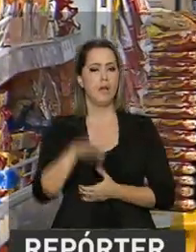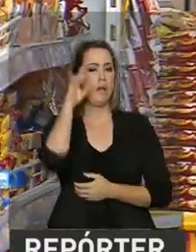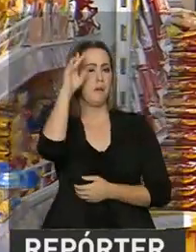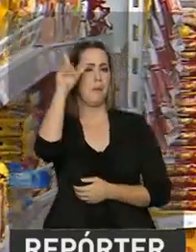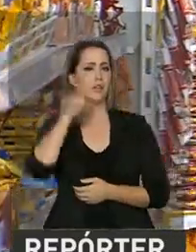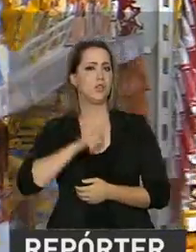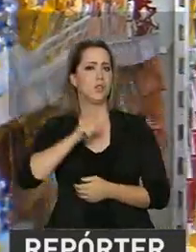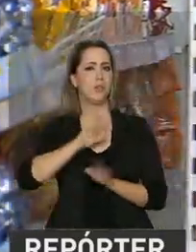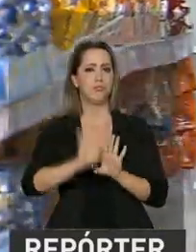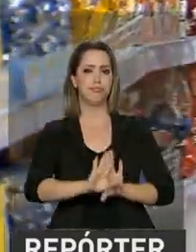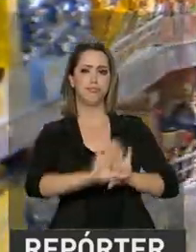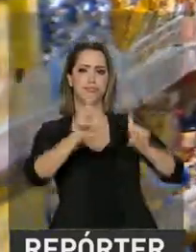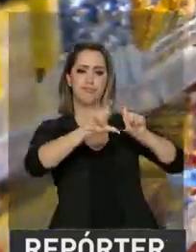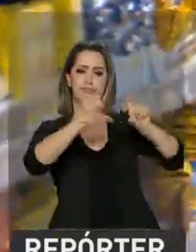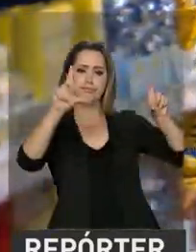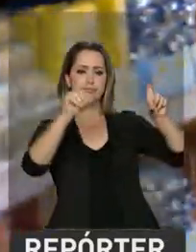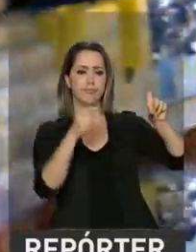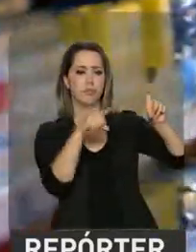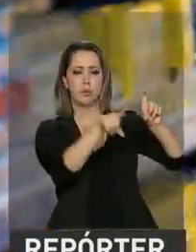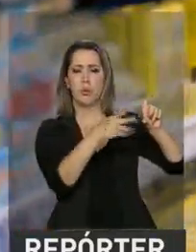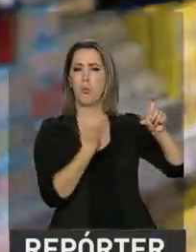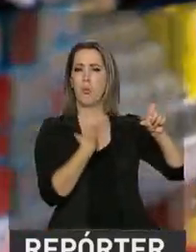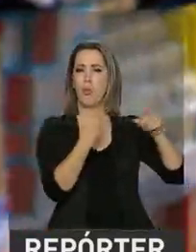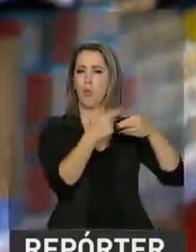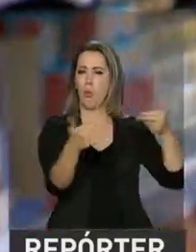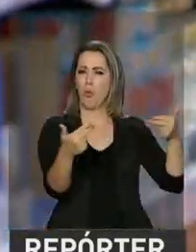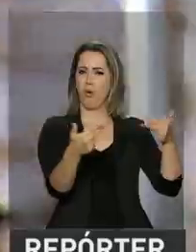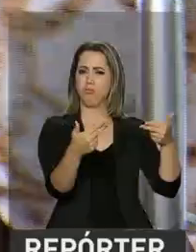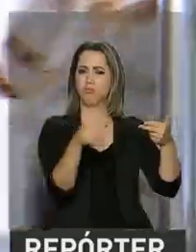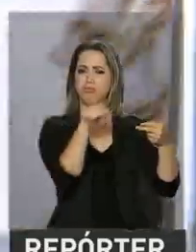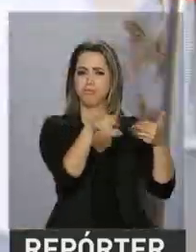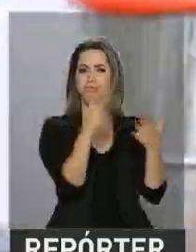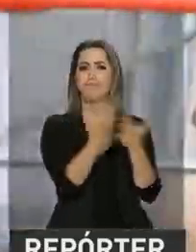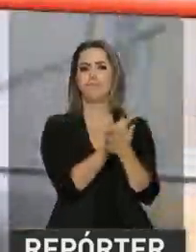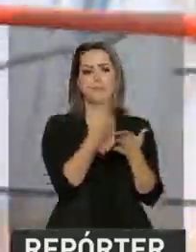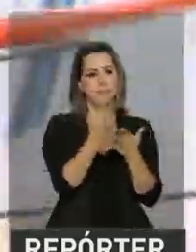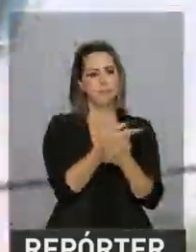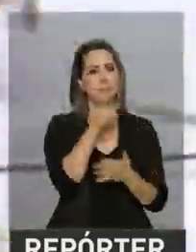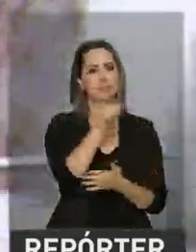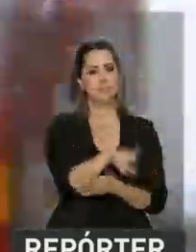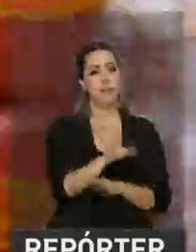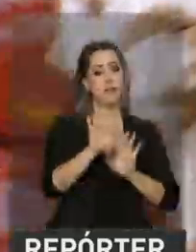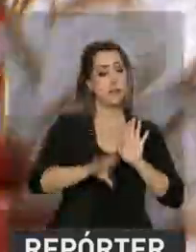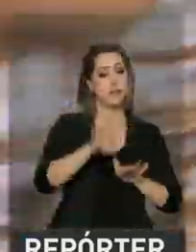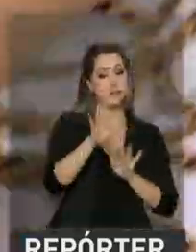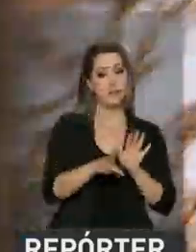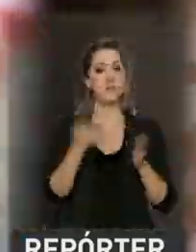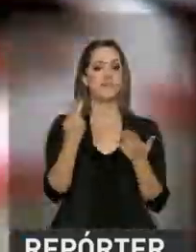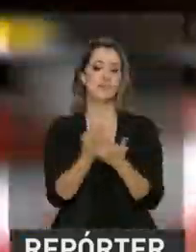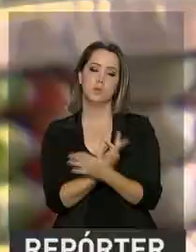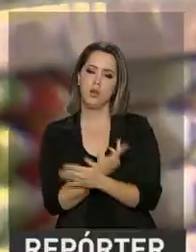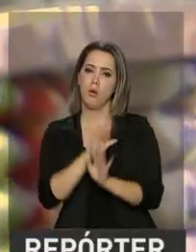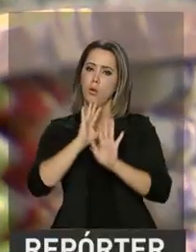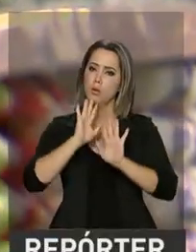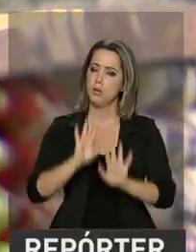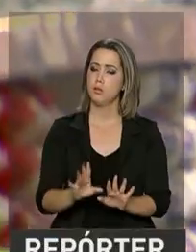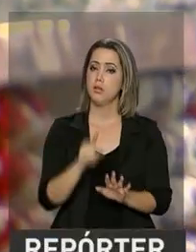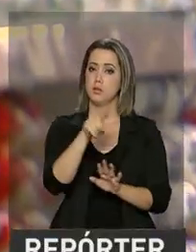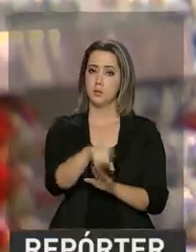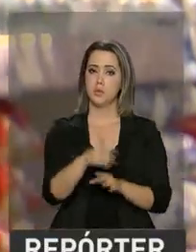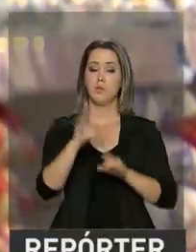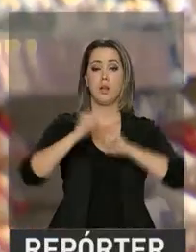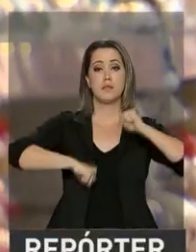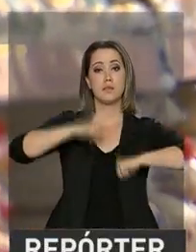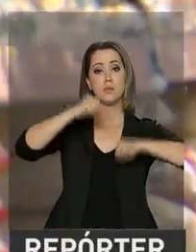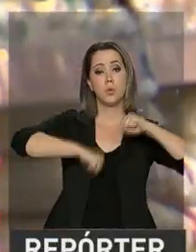Imagina ter na prateleira de casa um produto impróprio para o consumo. Pois é, falhas na fabricação podem ocorrer. As indústrias